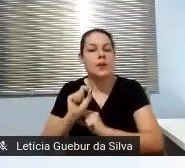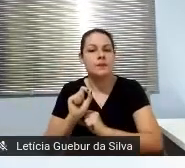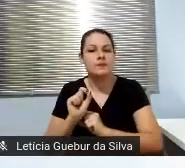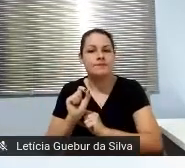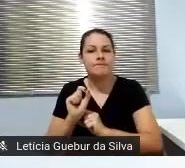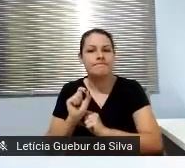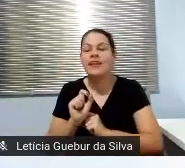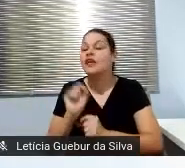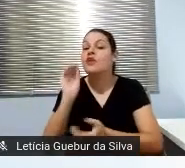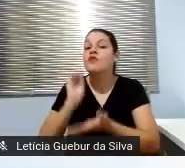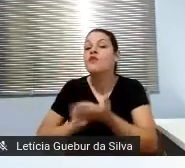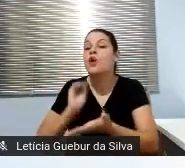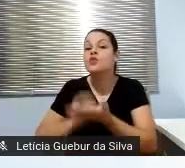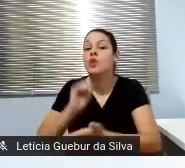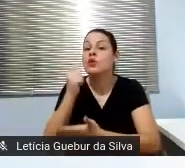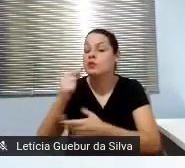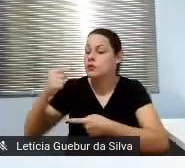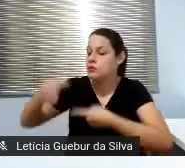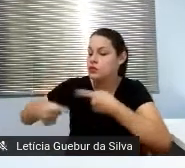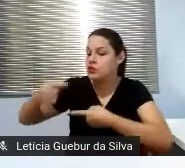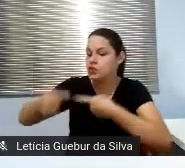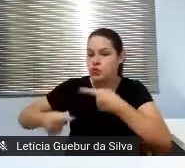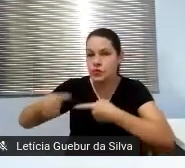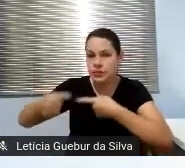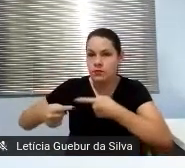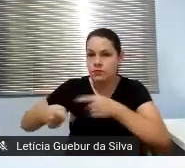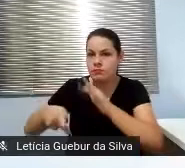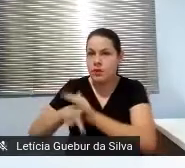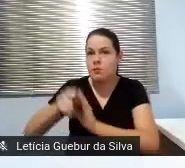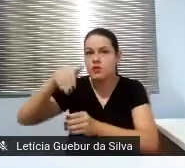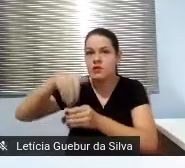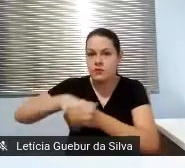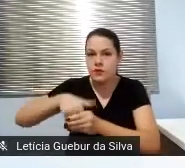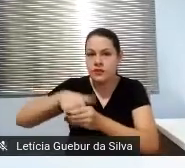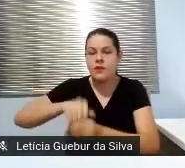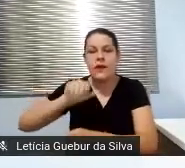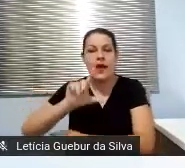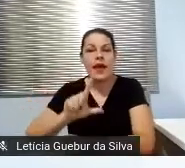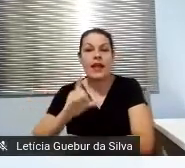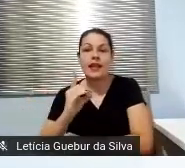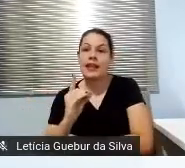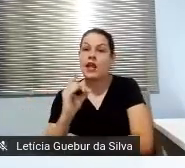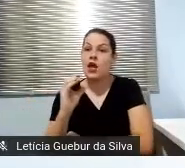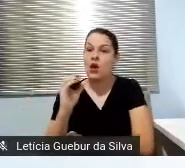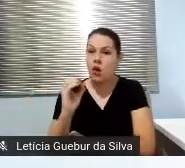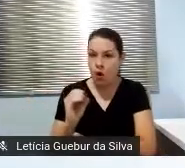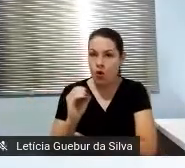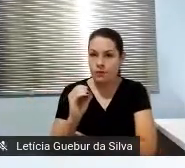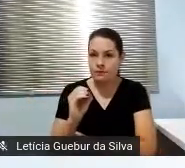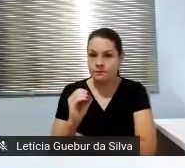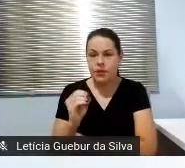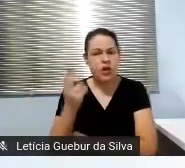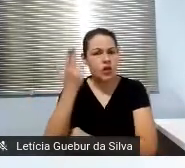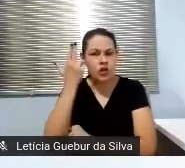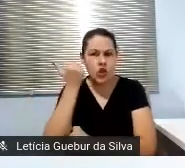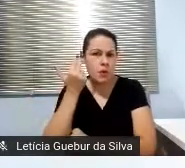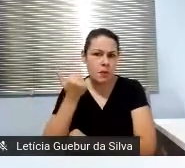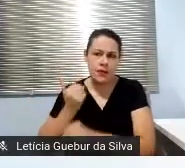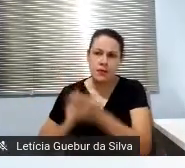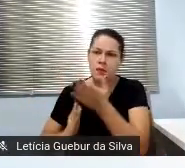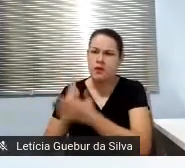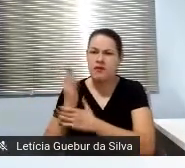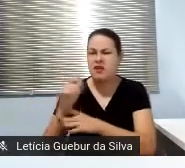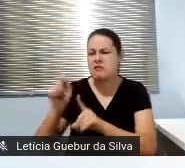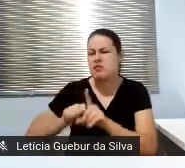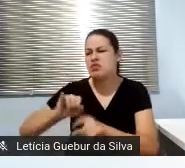e votação nem na comissão mista, que não funcionou, nem da lei de diretrizes orçamentárias, que em geral ela é aprovada no meio do Sim,